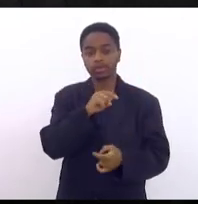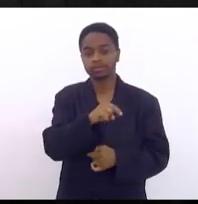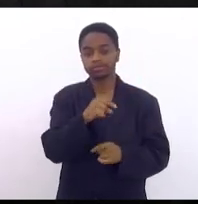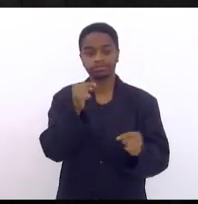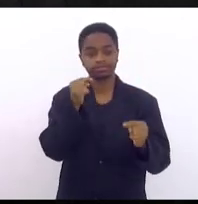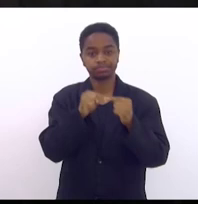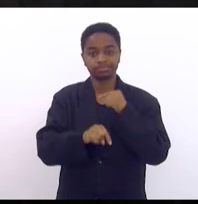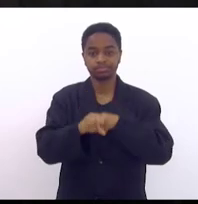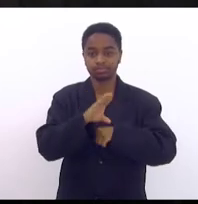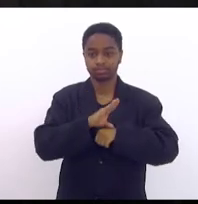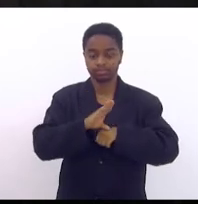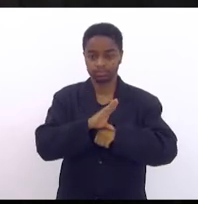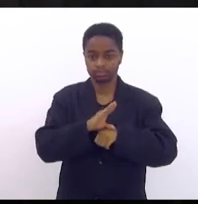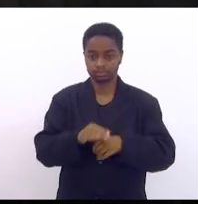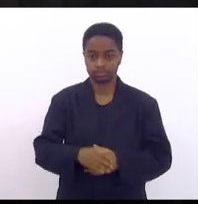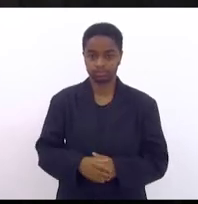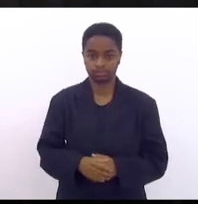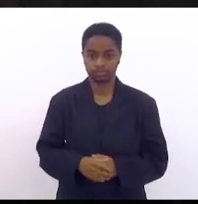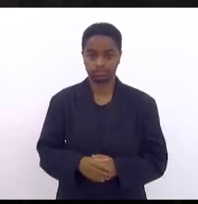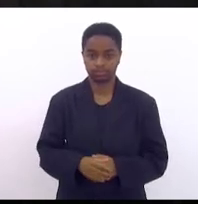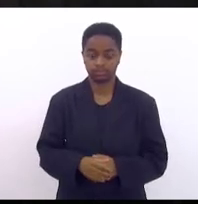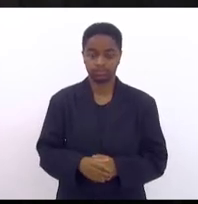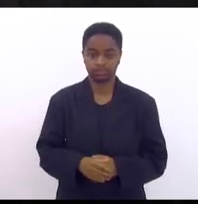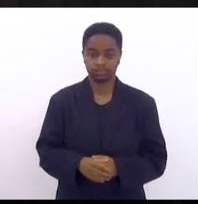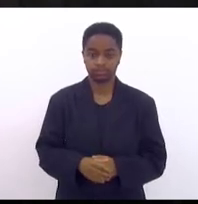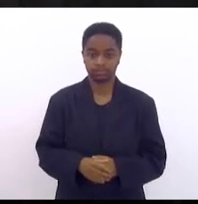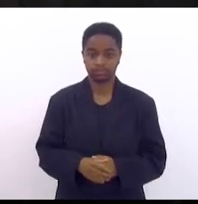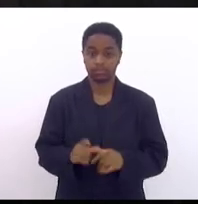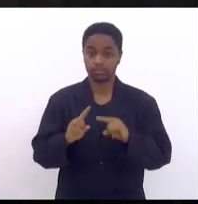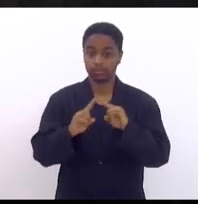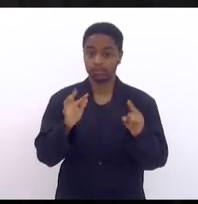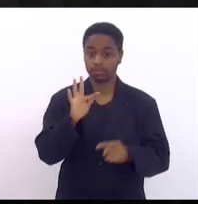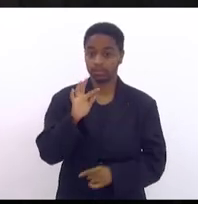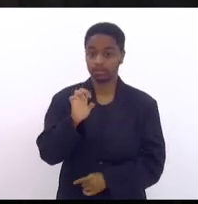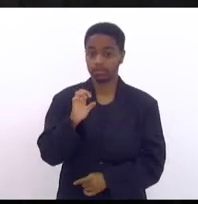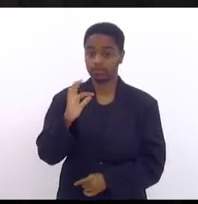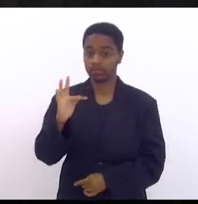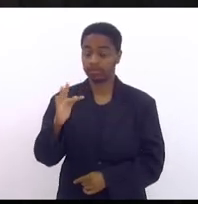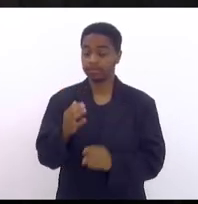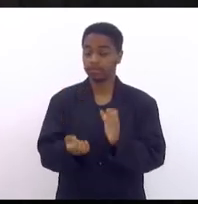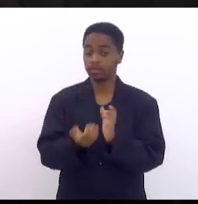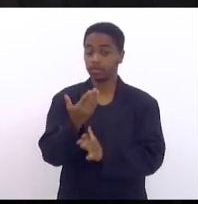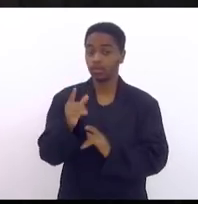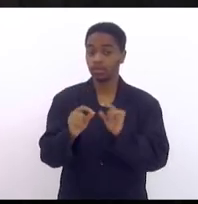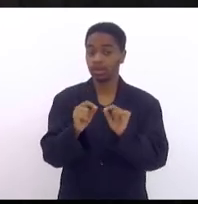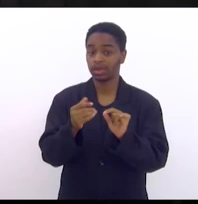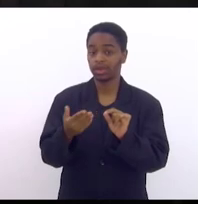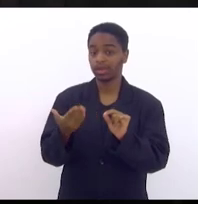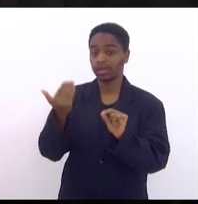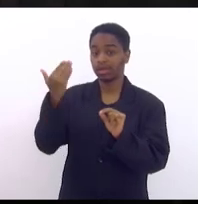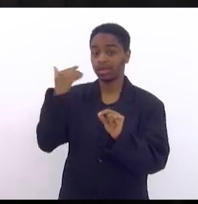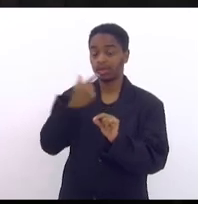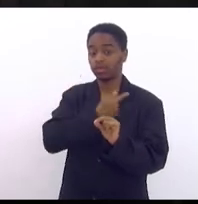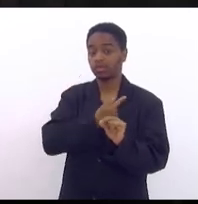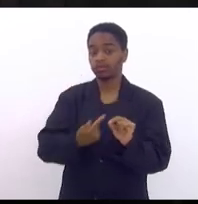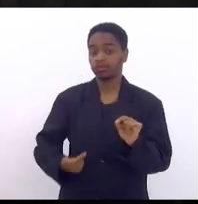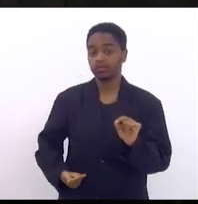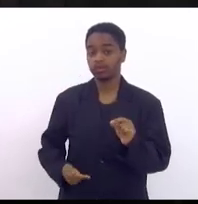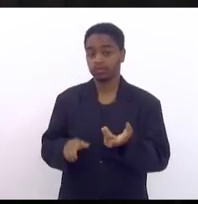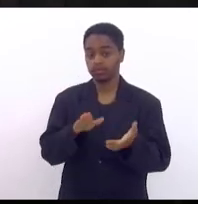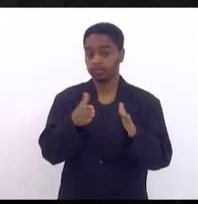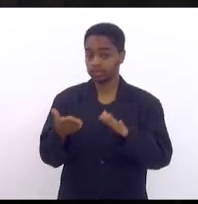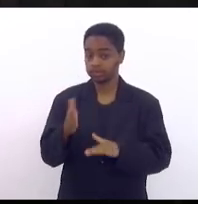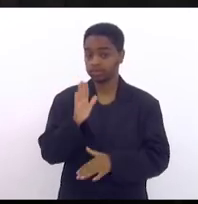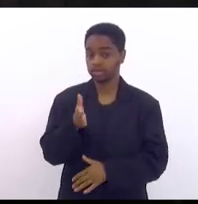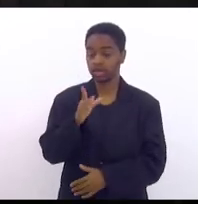inconstitucional. E isto ainda, o FEF nasceu quando era governador o falecido